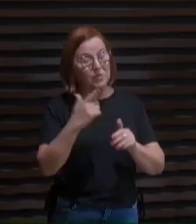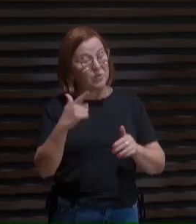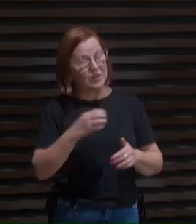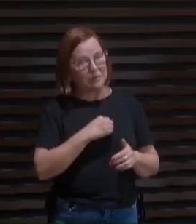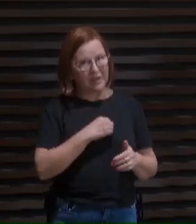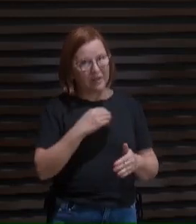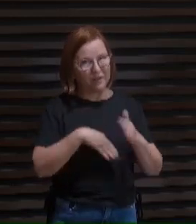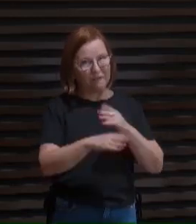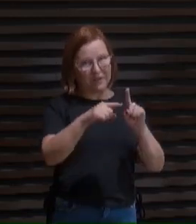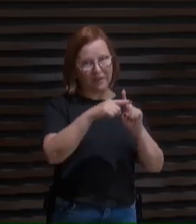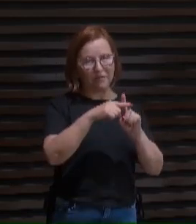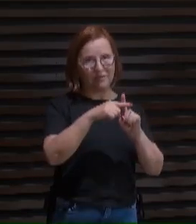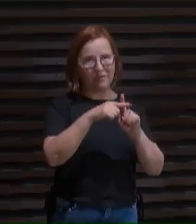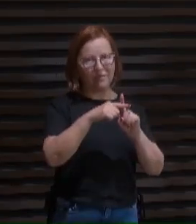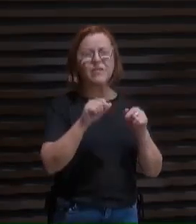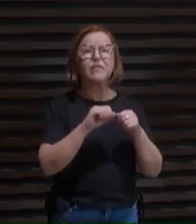ele fez?